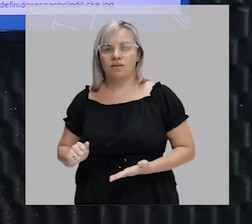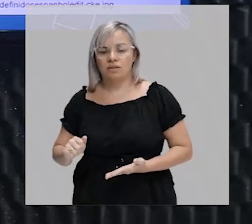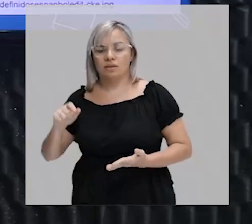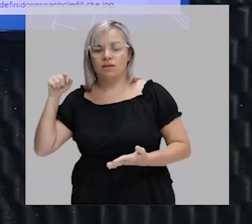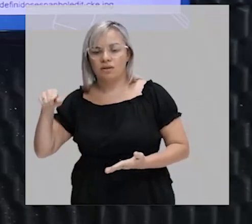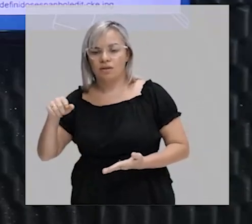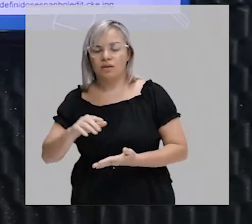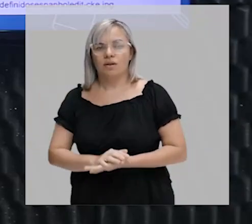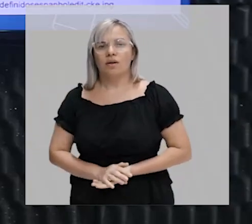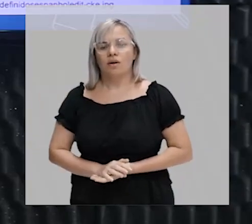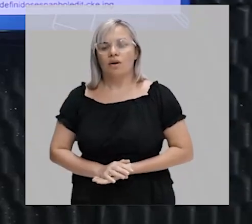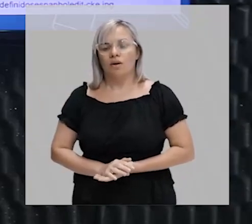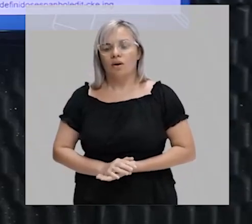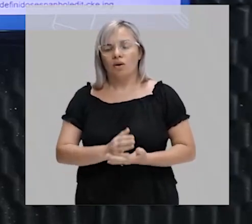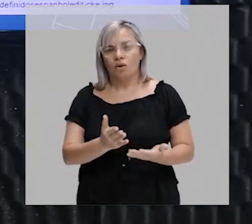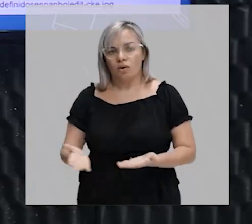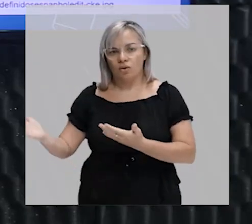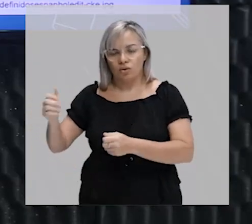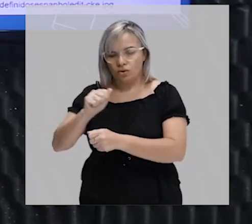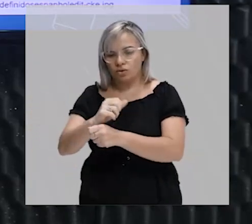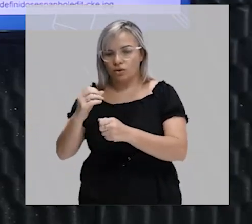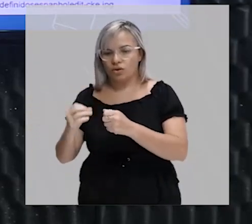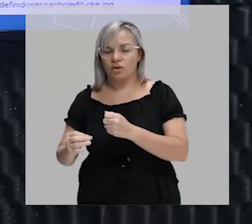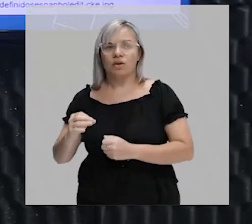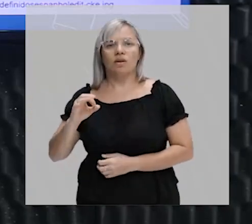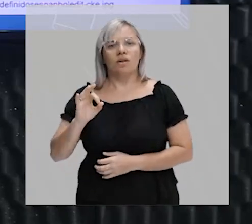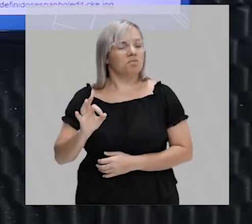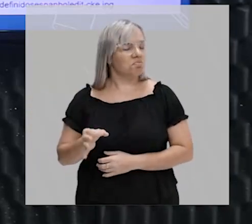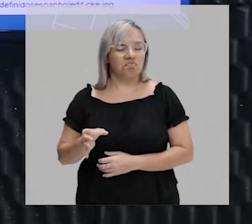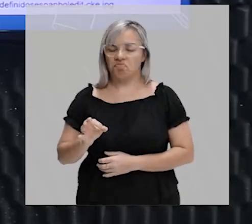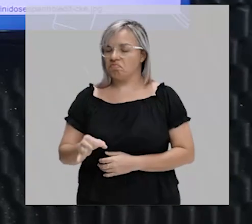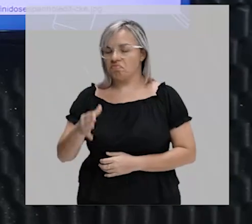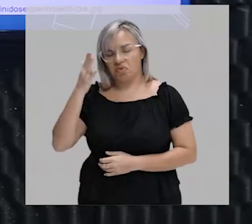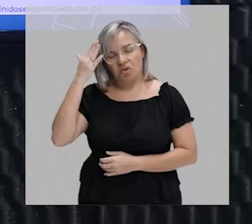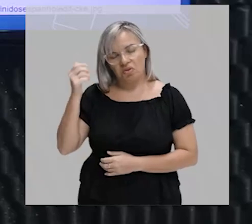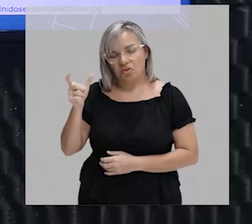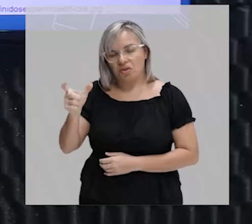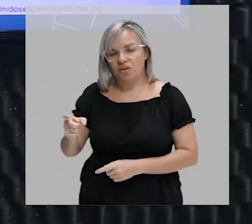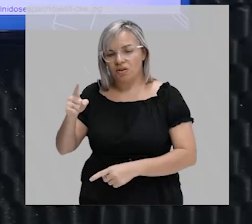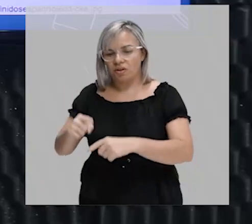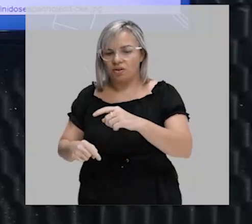indeterminantes são una, unos e unas.